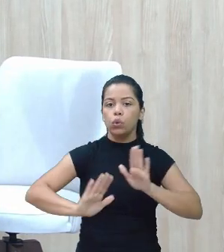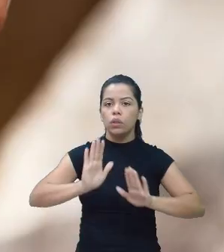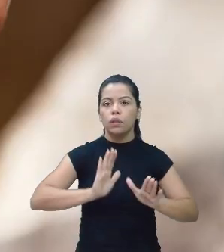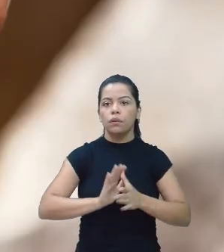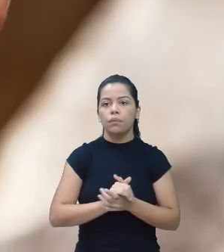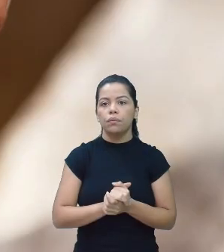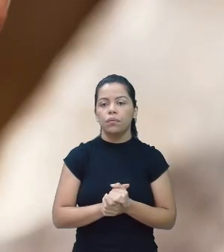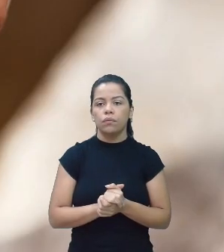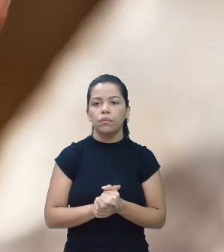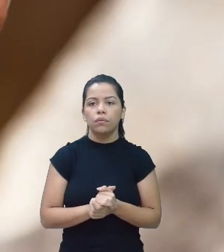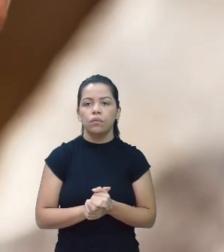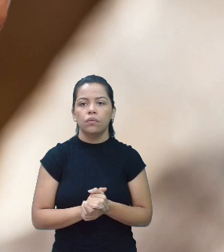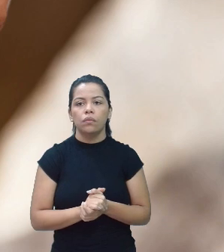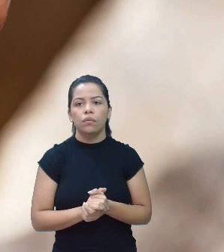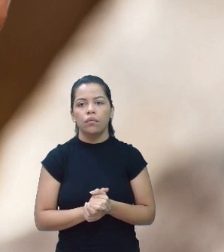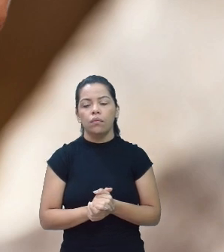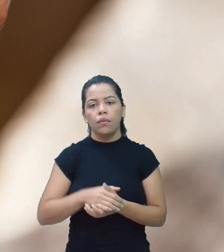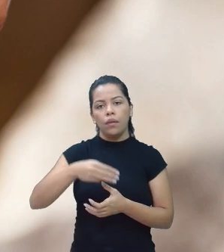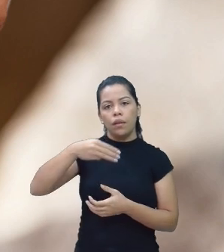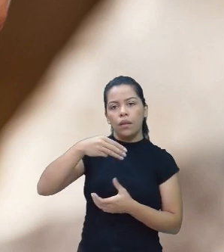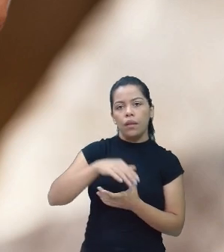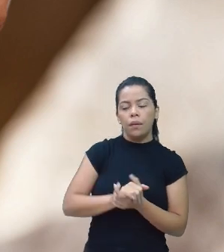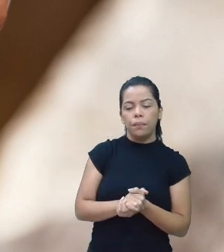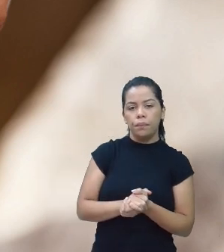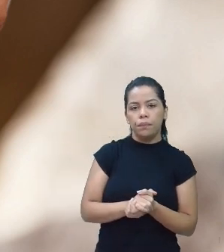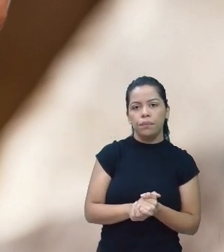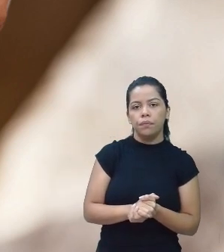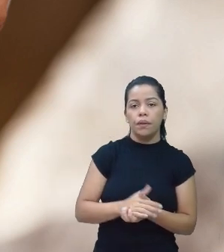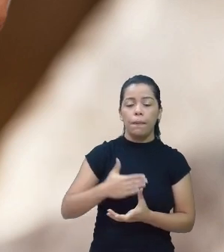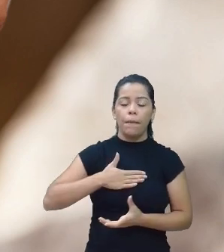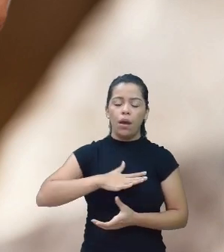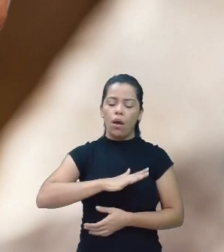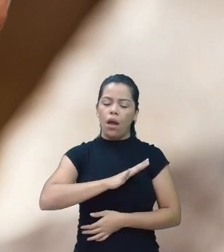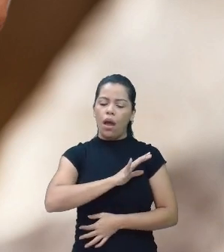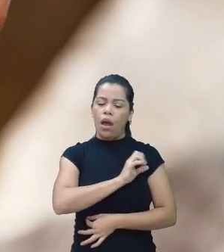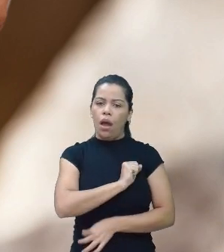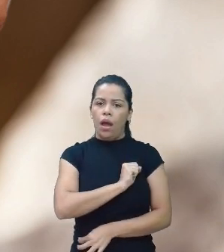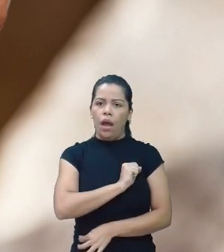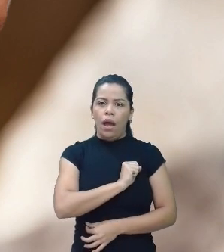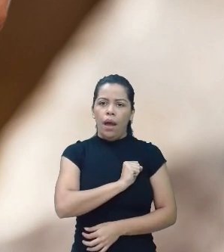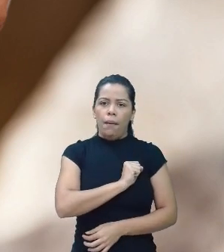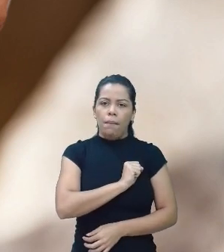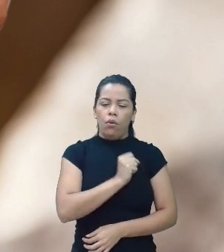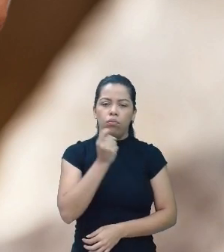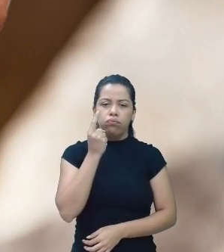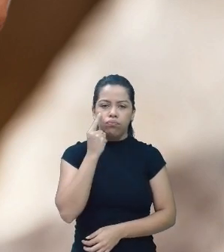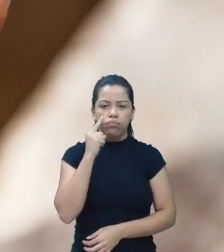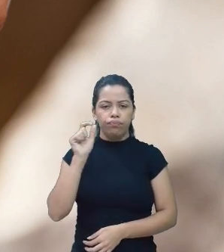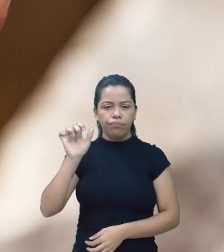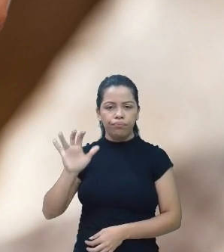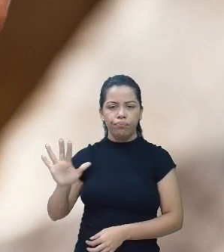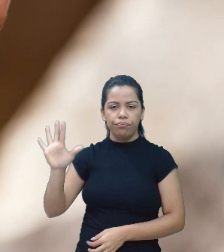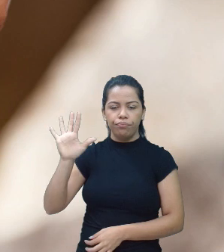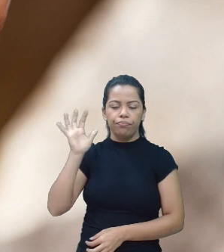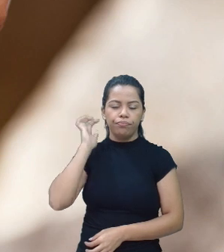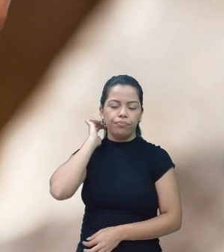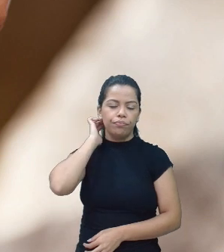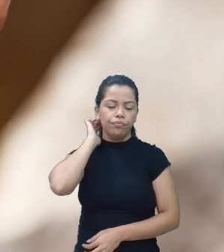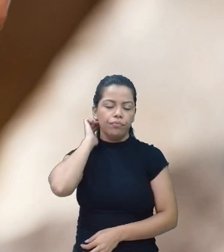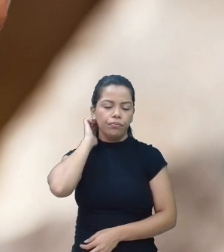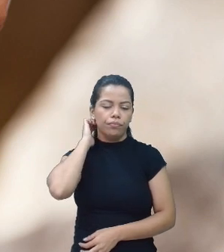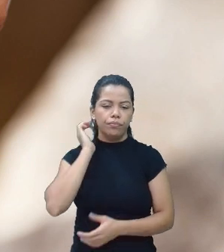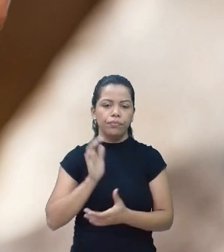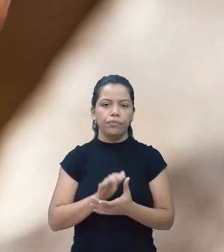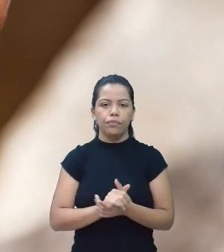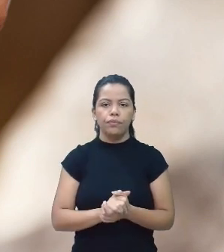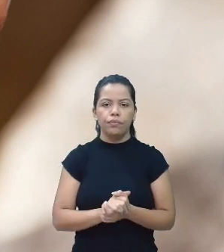pessoal. Ó. My sweetheart, meu amor. Send me a list of ingredients. Lógico, me envia